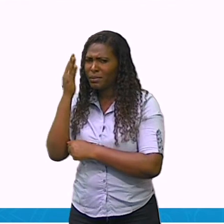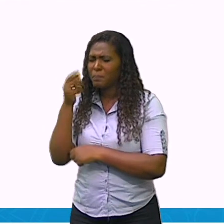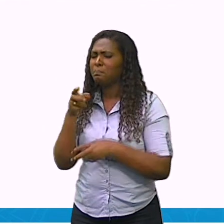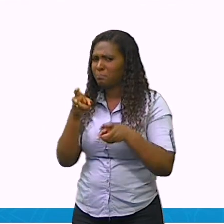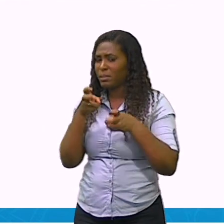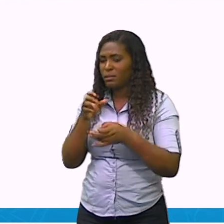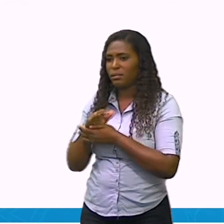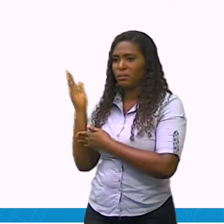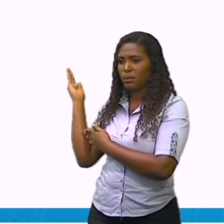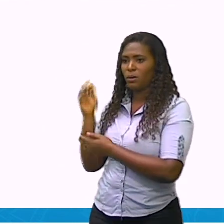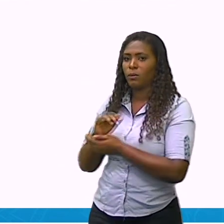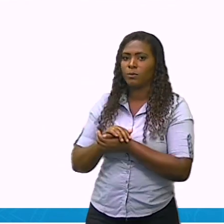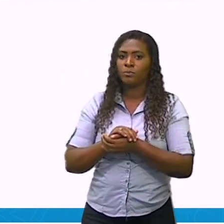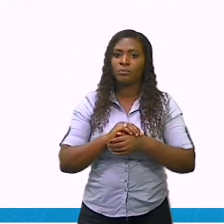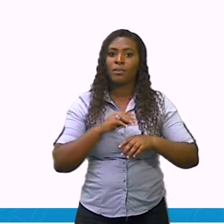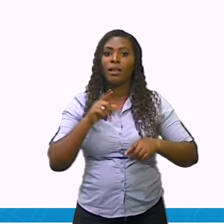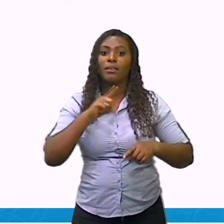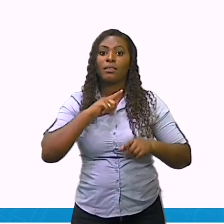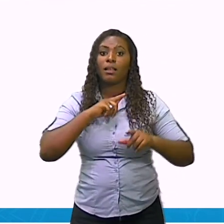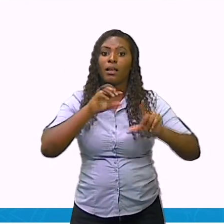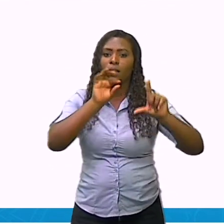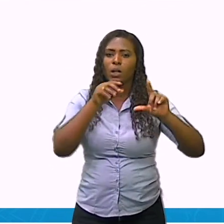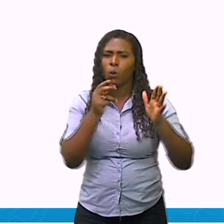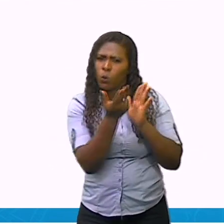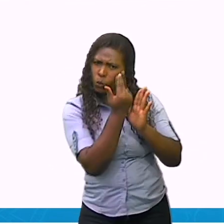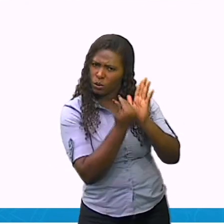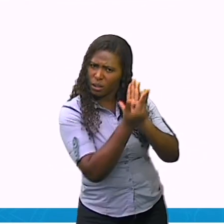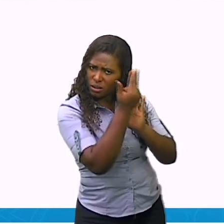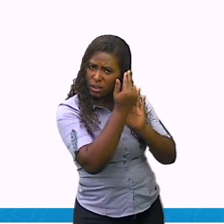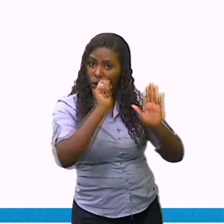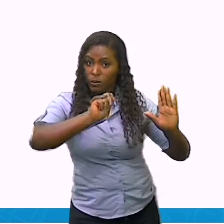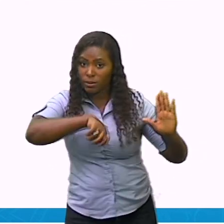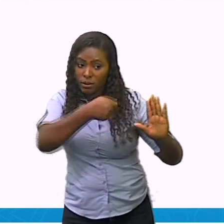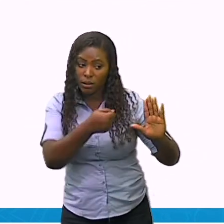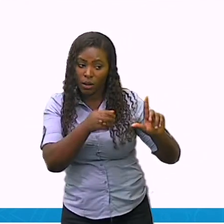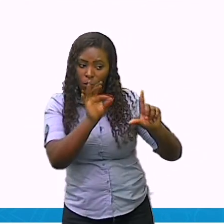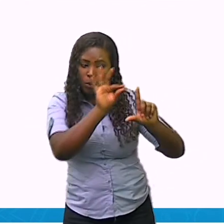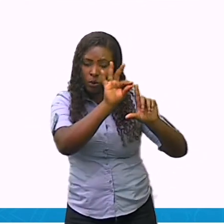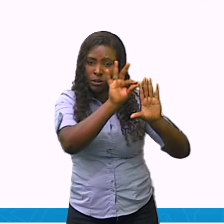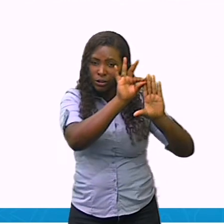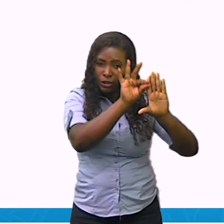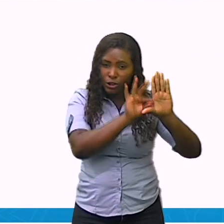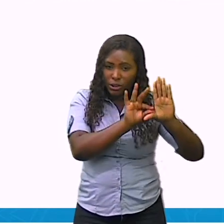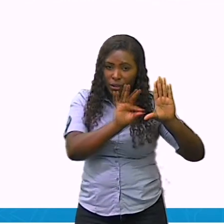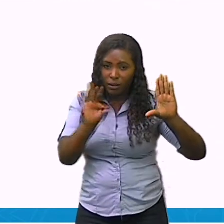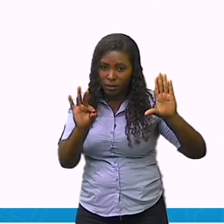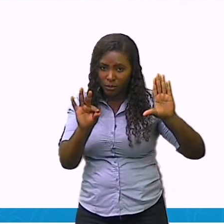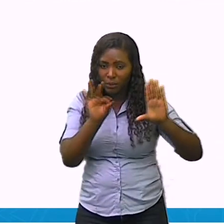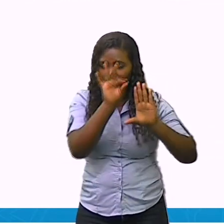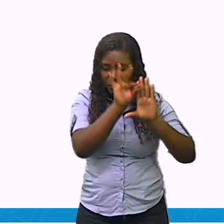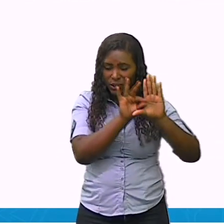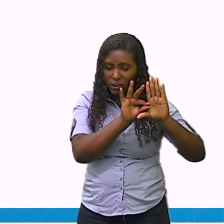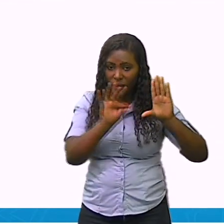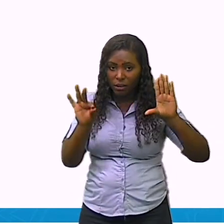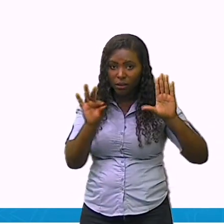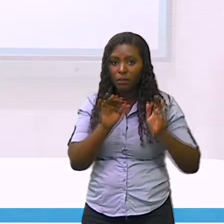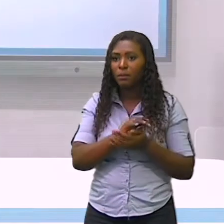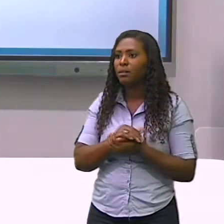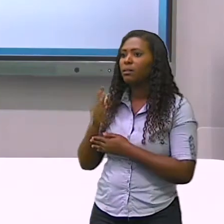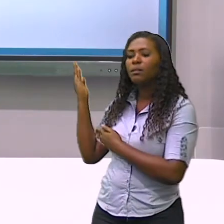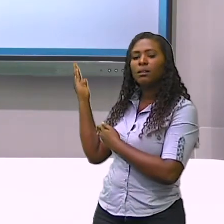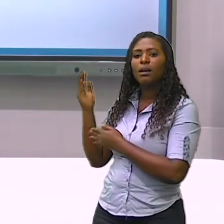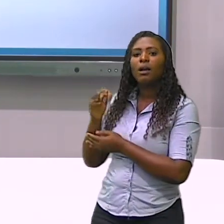diagrama A não forma função. Por que que não forma função? Preste bastante atenção.